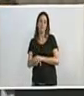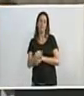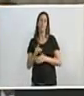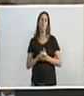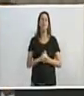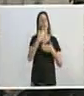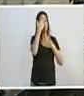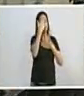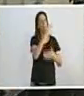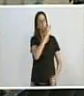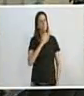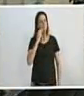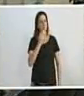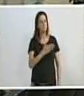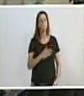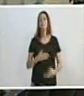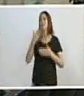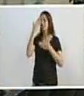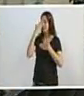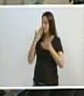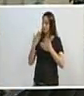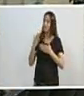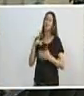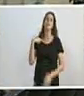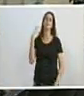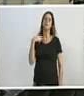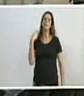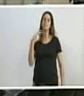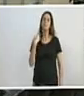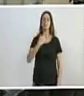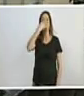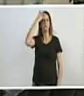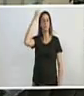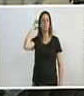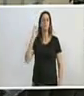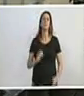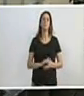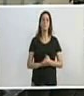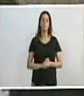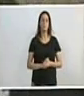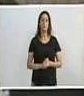César. Obrigado, vereador Vanderlei. O vereador Ivanatos.